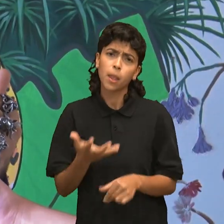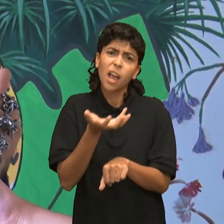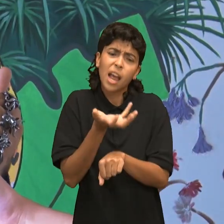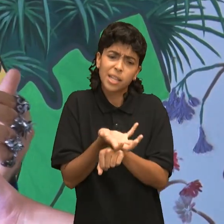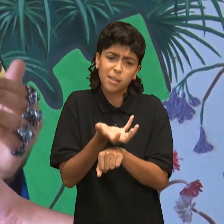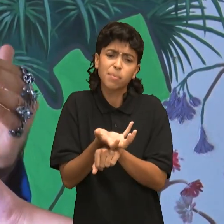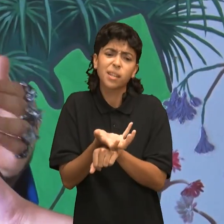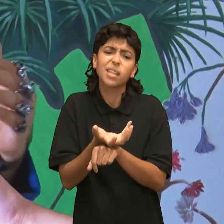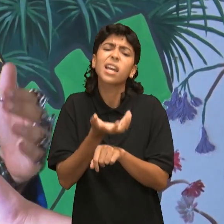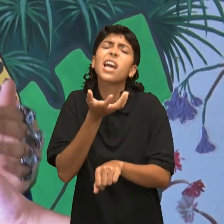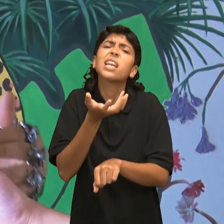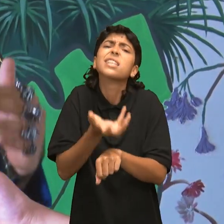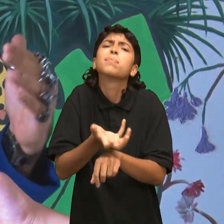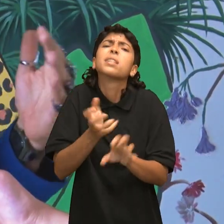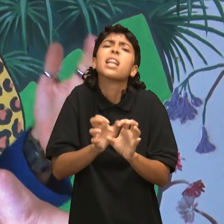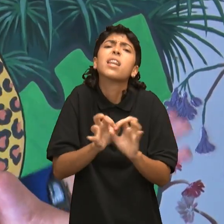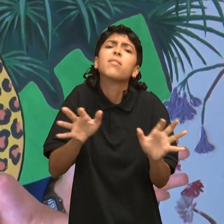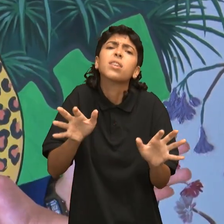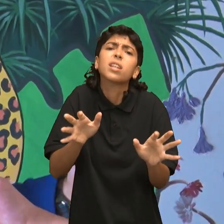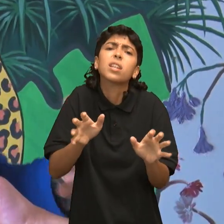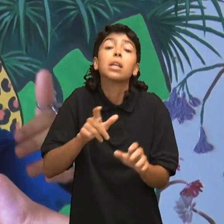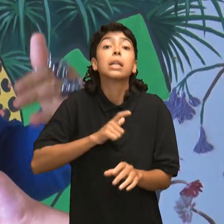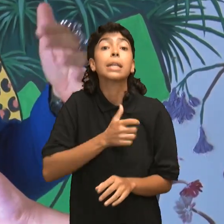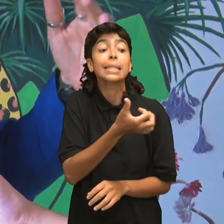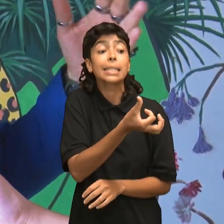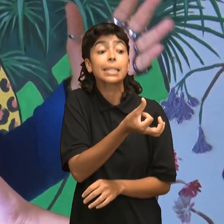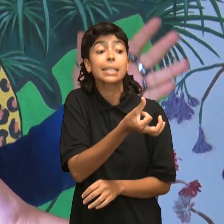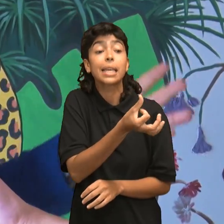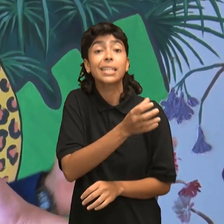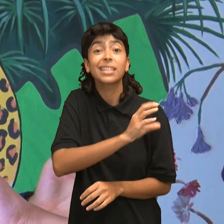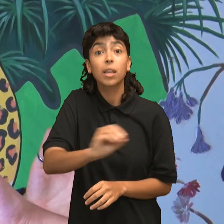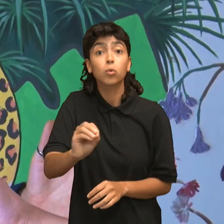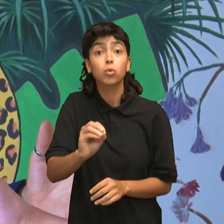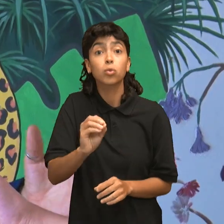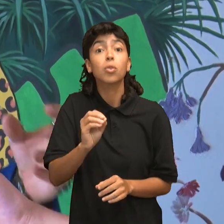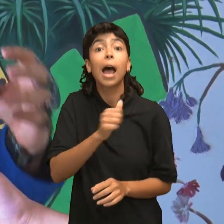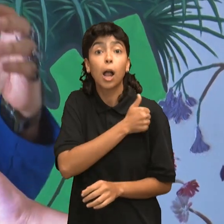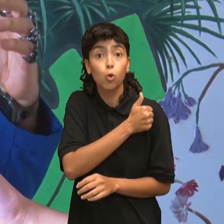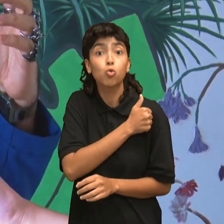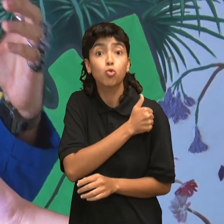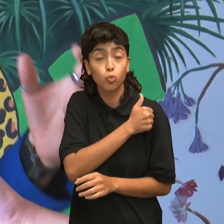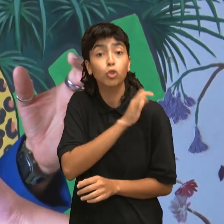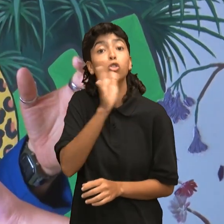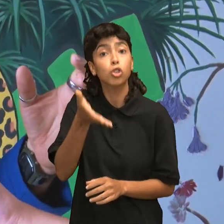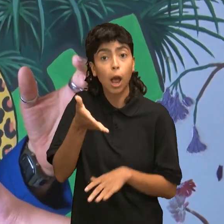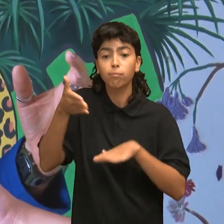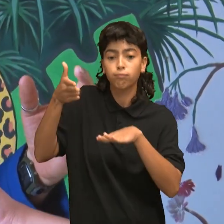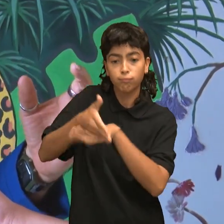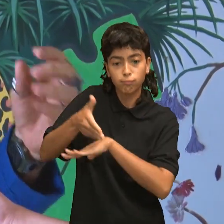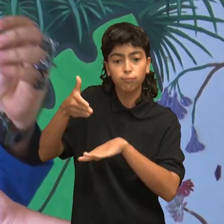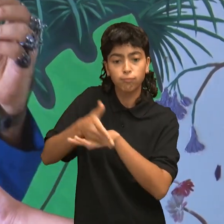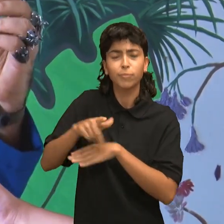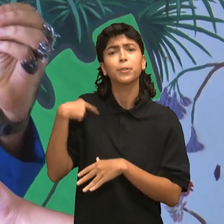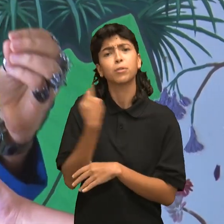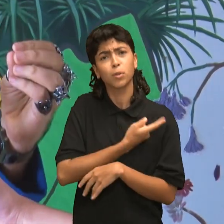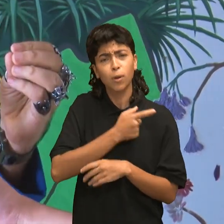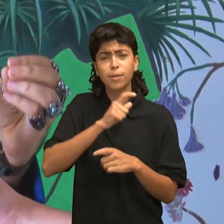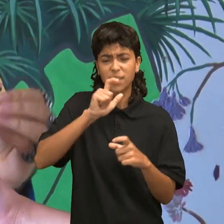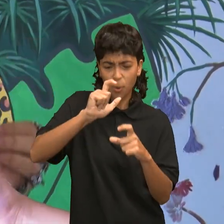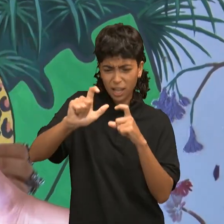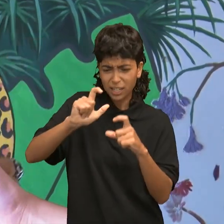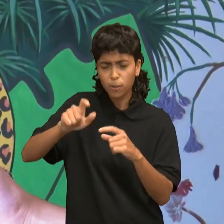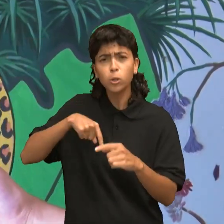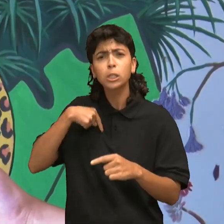lucro livre, já passaram mais de 600 alunos de mais de 30 cursos da UFG, em que a gente discute quadrinho e processo